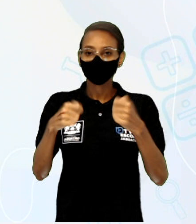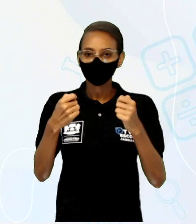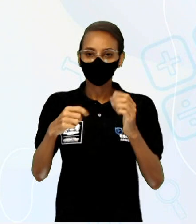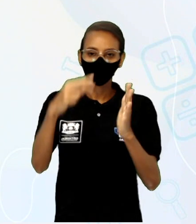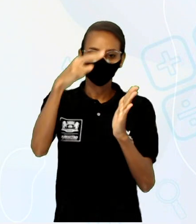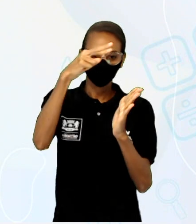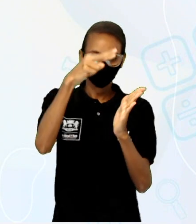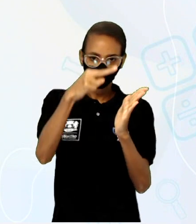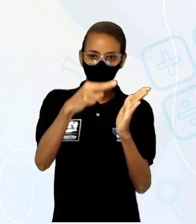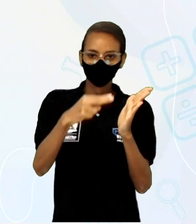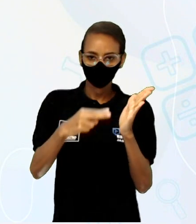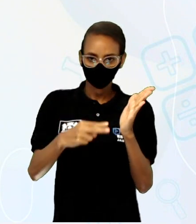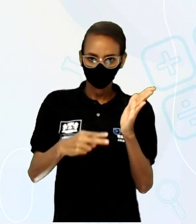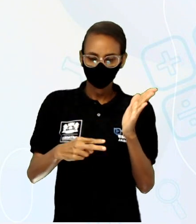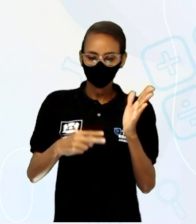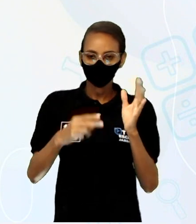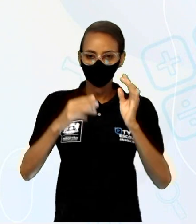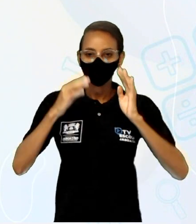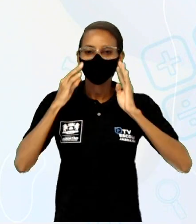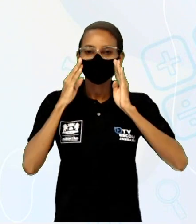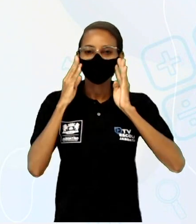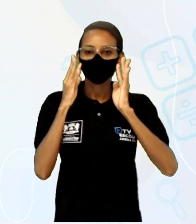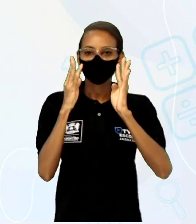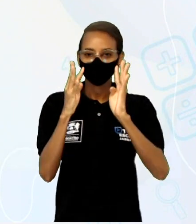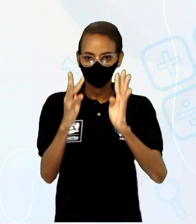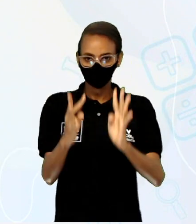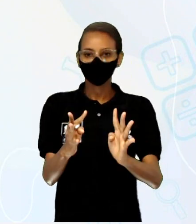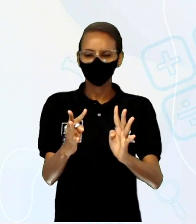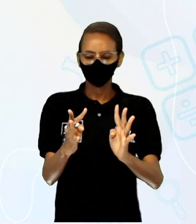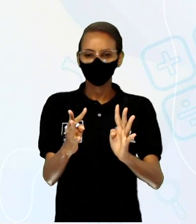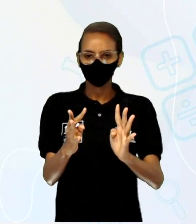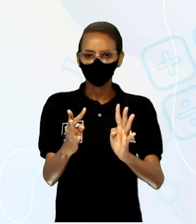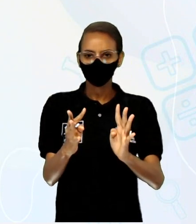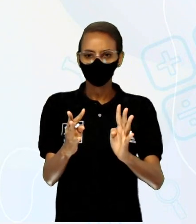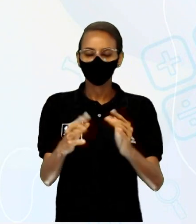muita atenção a situação. Normalmente a gente faz uma leitura